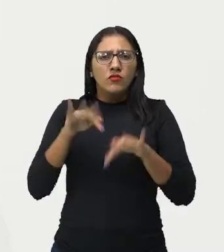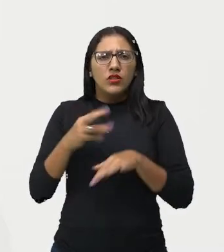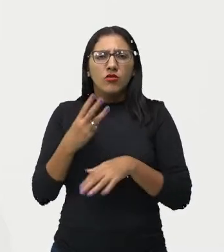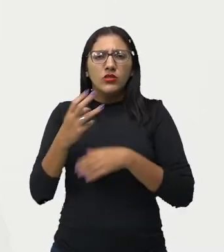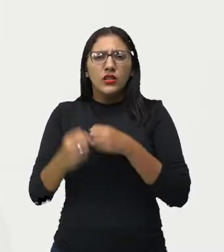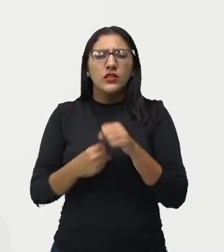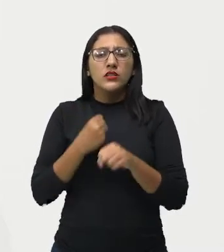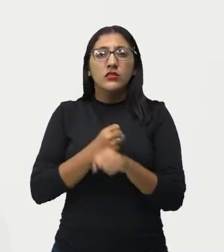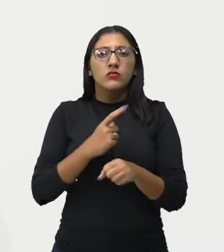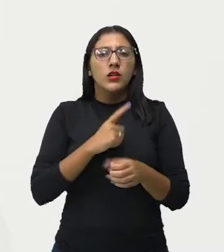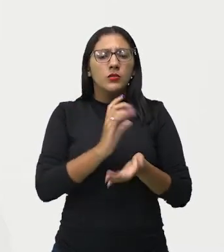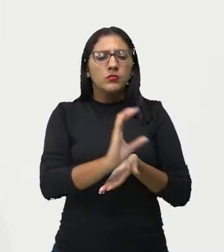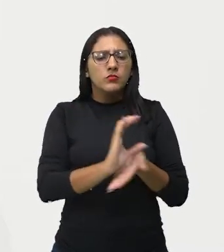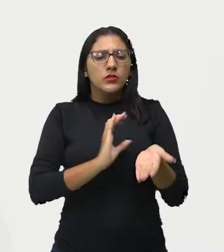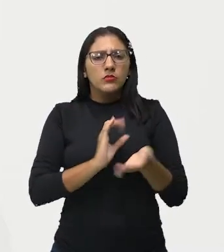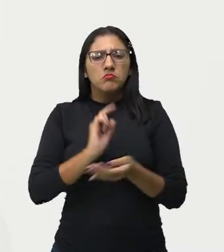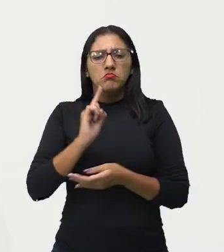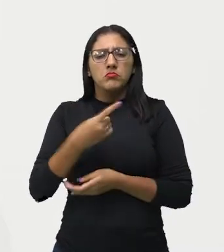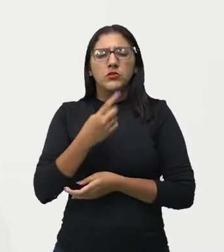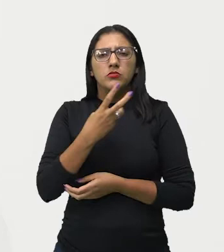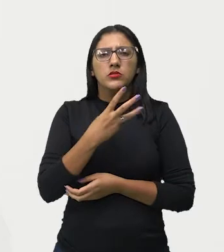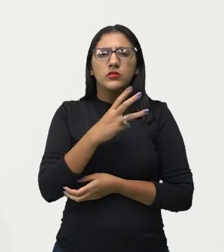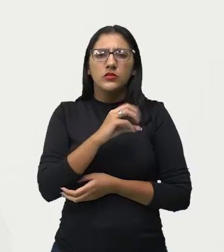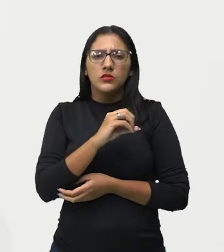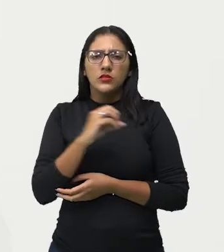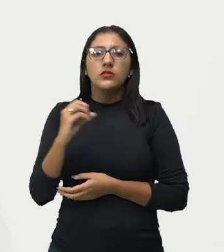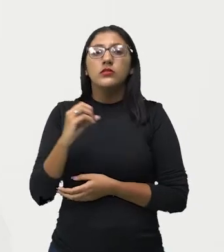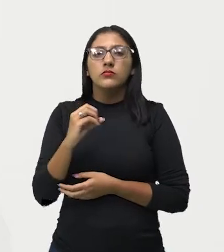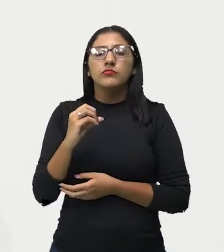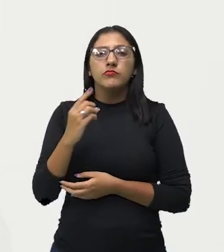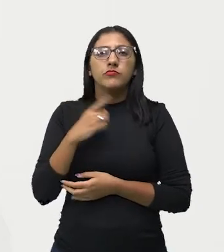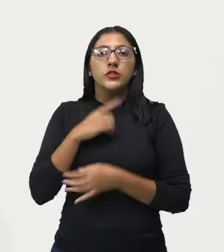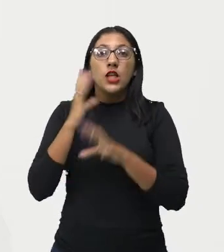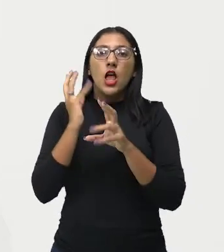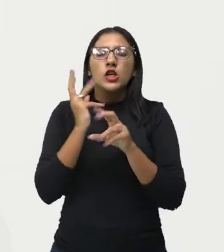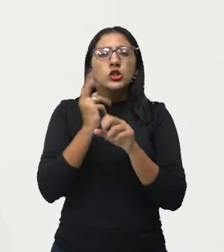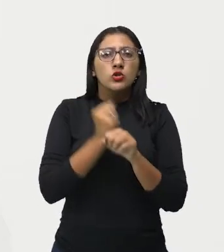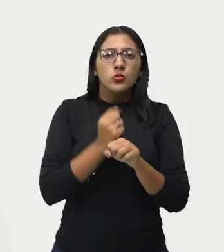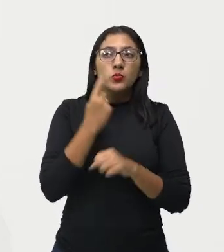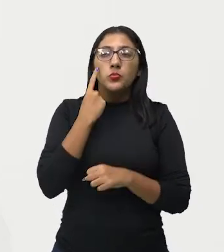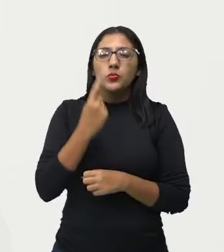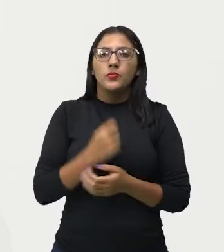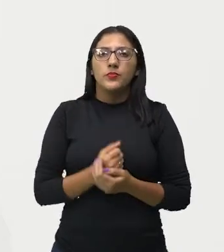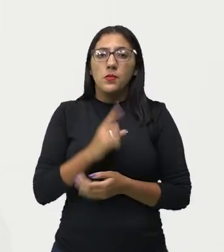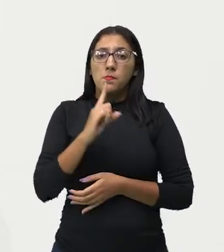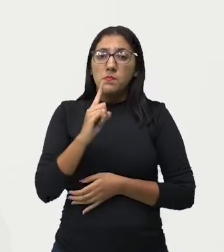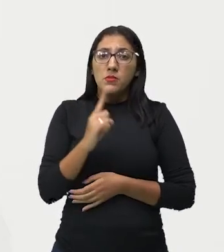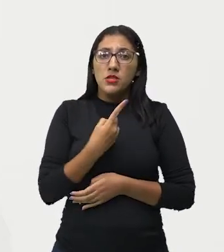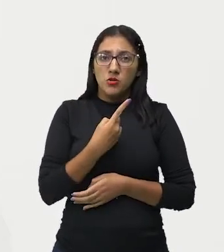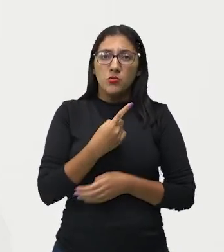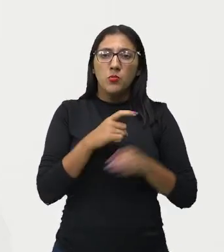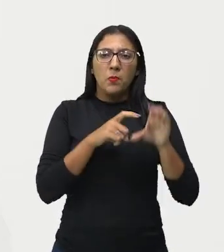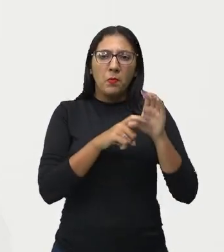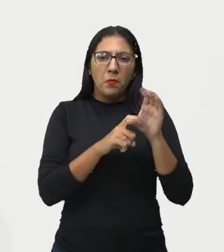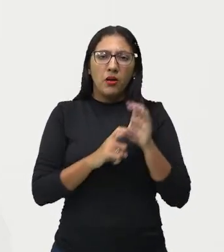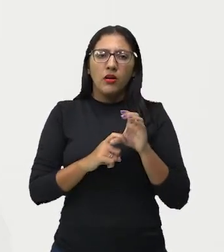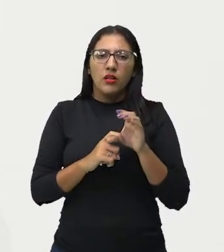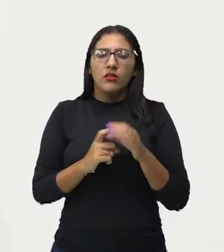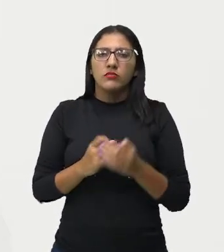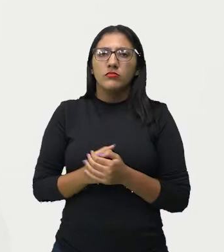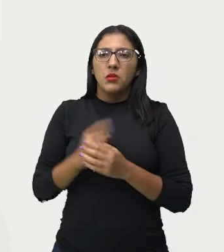você receberá R$1.300. Ele é a soma de quem? De R$1.000 emprestado,